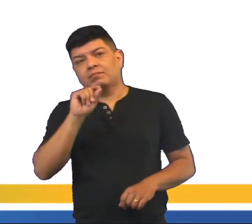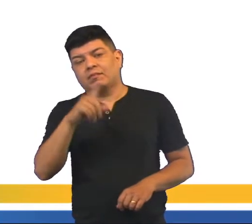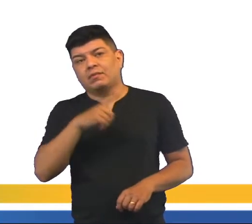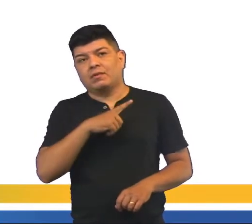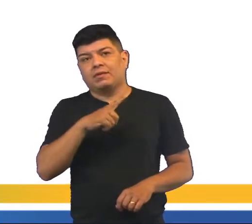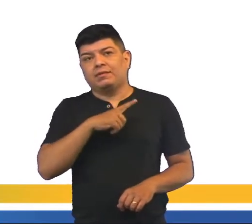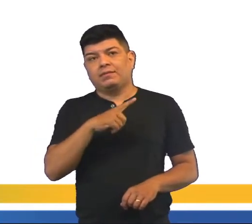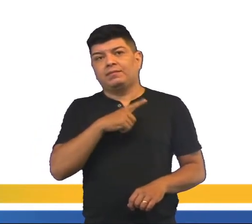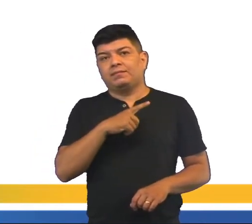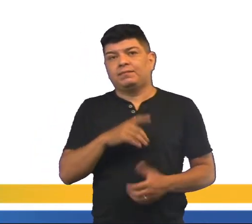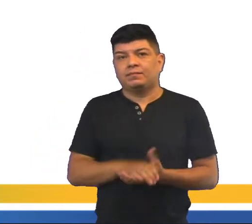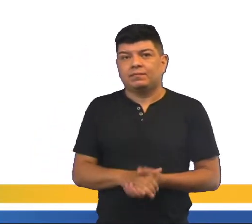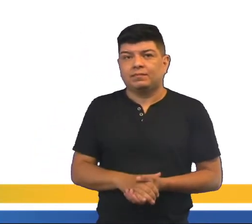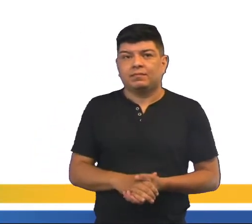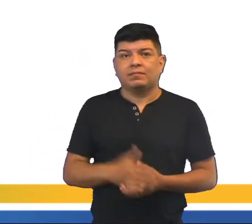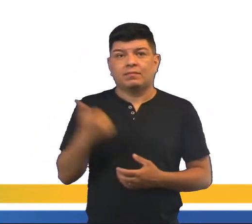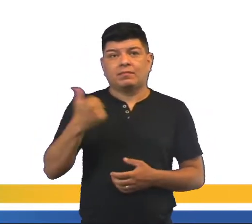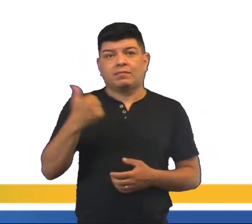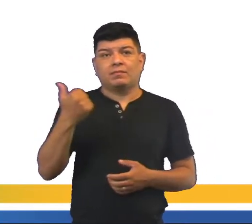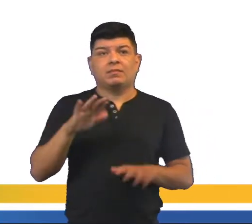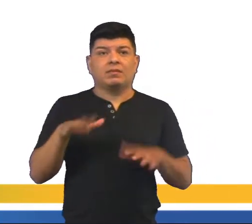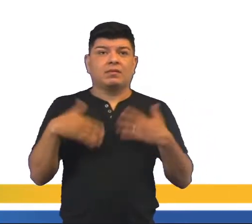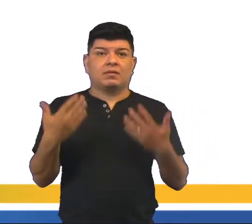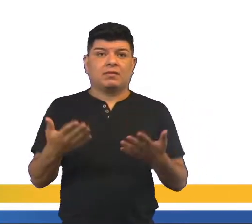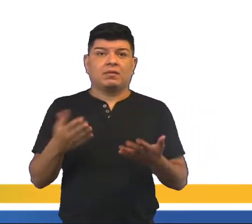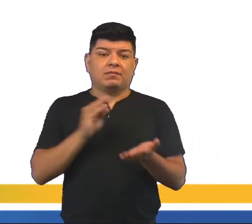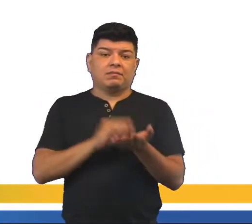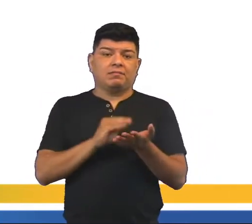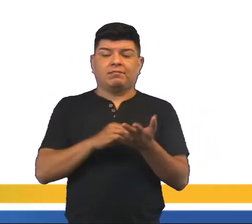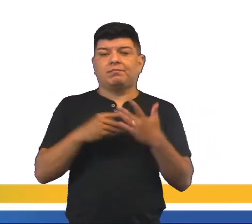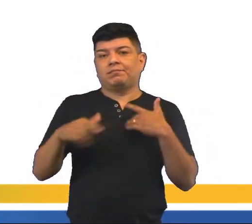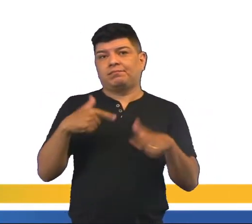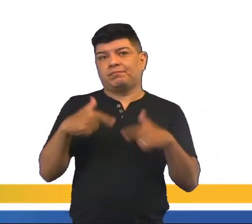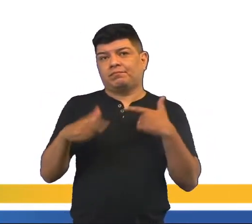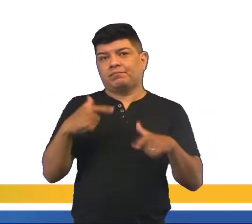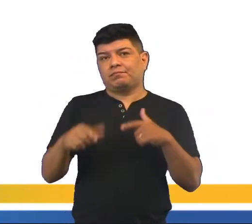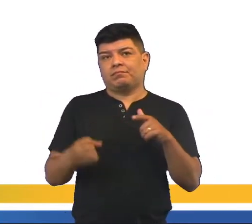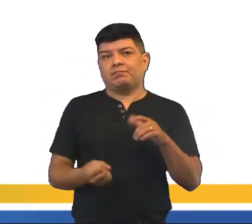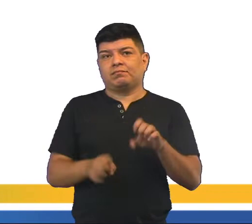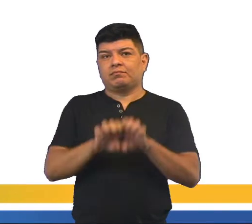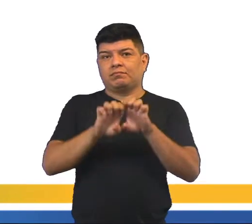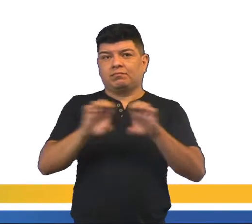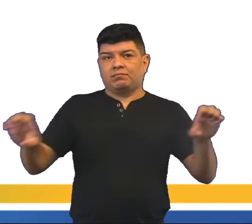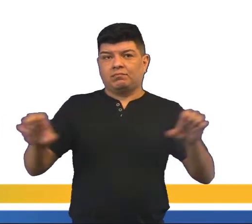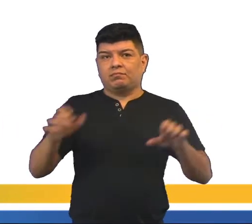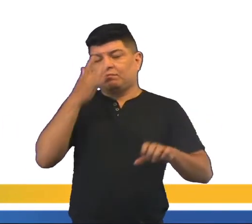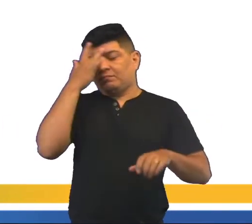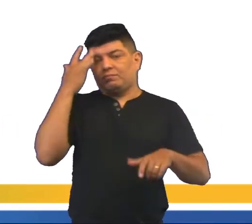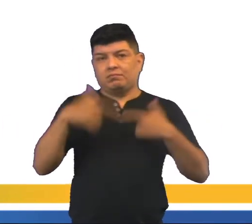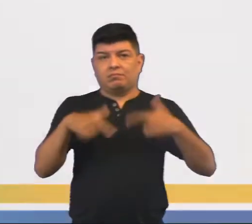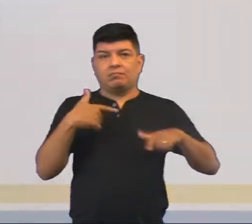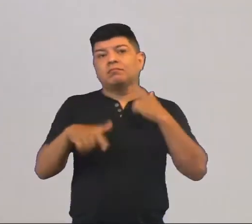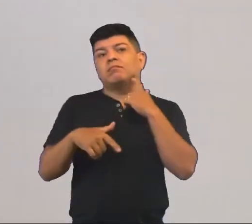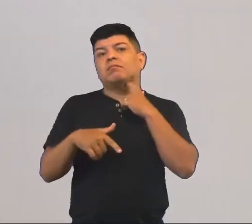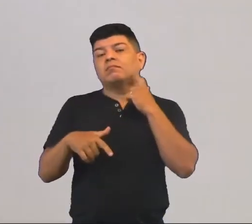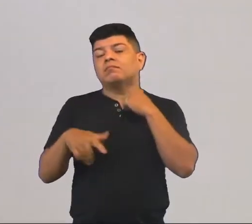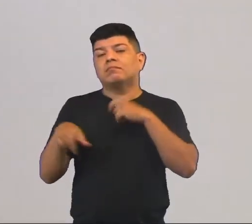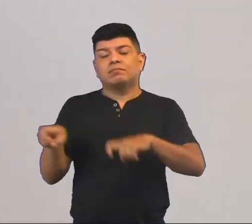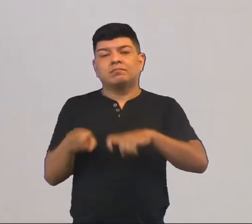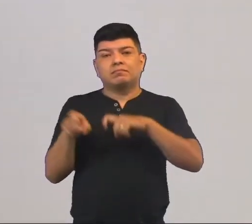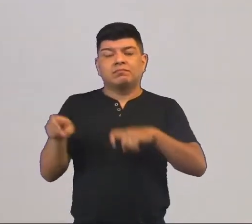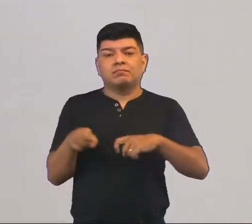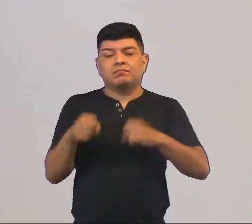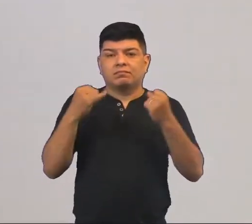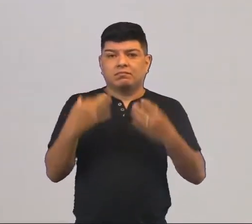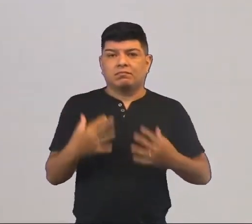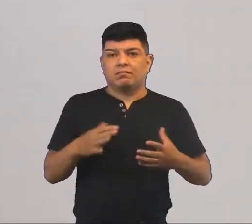aí como ponto negativo? O primeiro deles é o desemprego estrutural gerado entre os trabalhadores rurais. Vocês lembram que eu falei